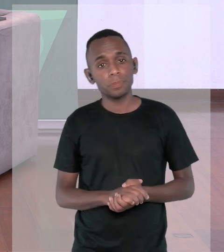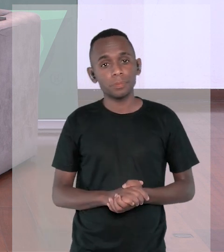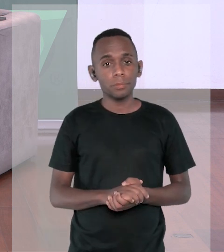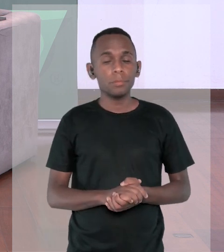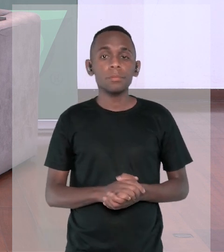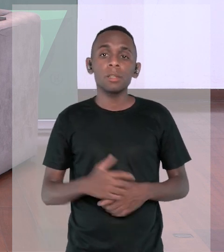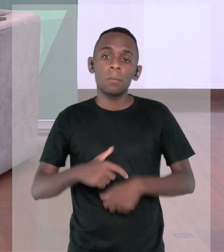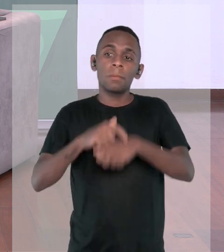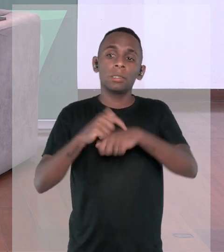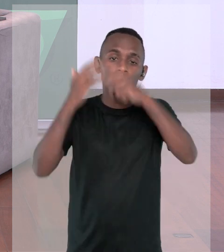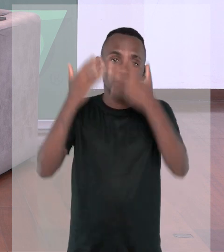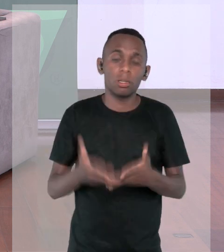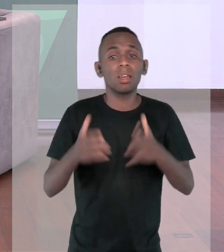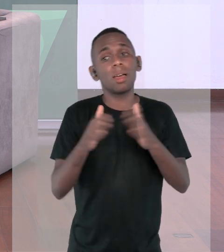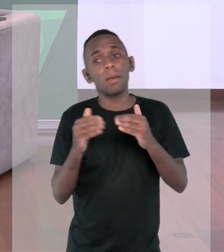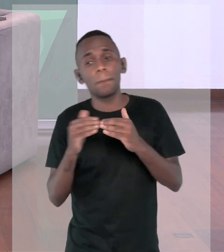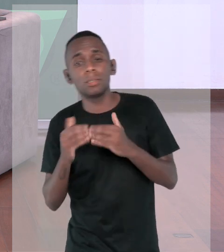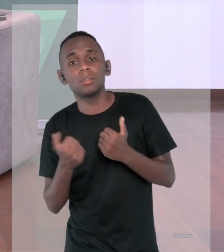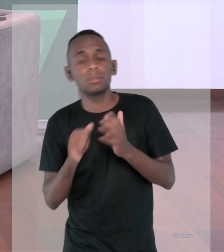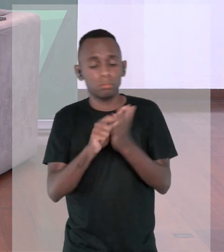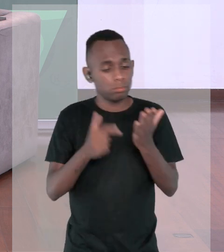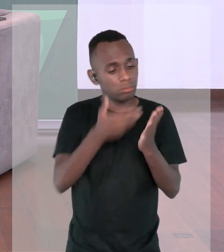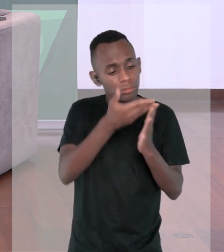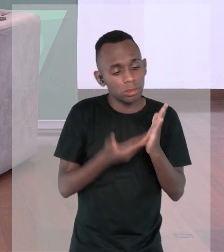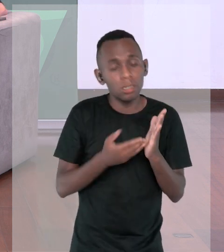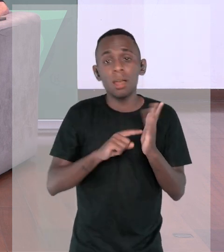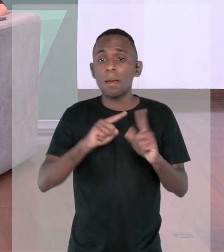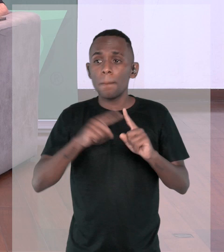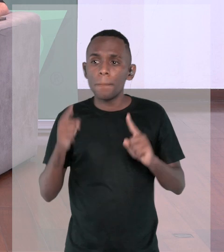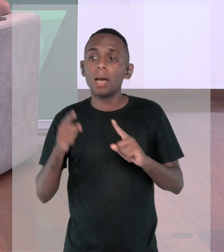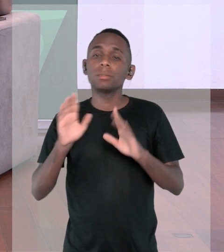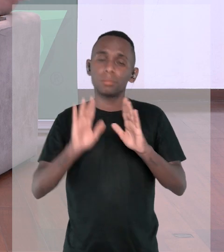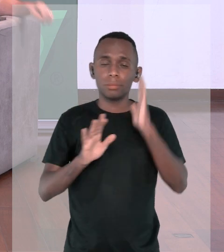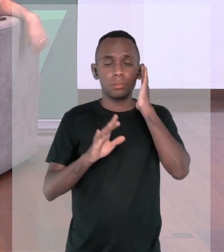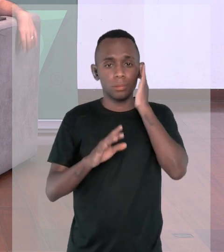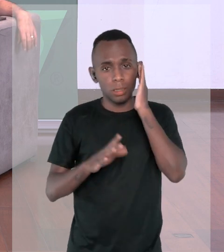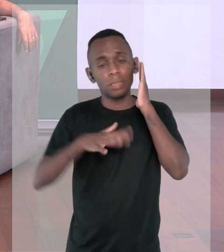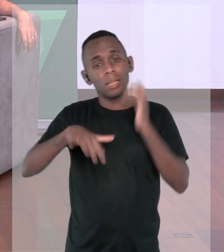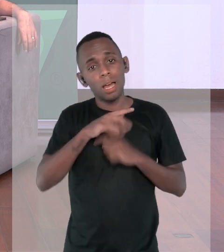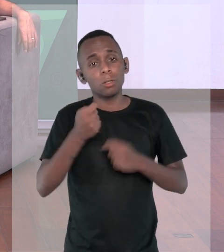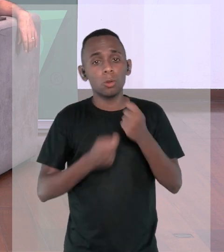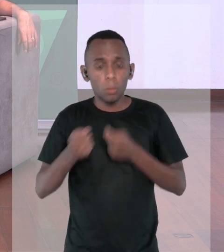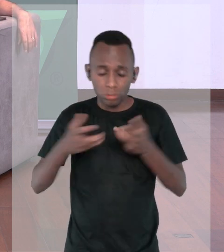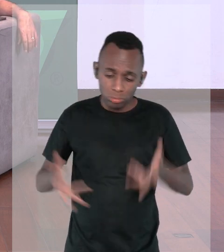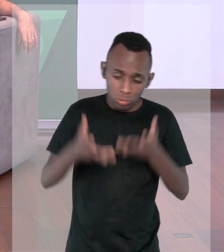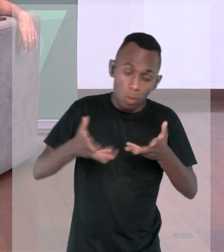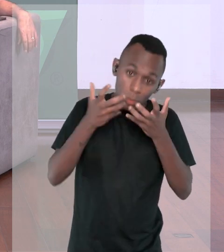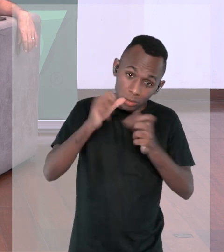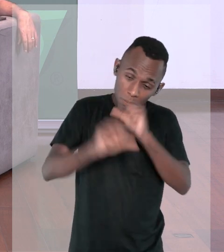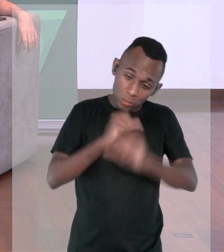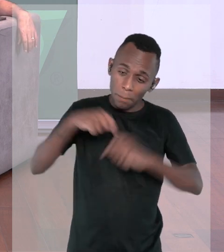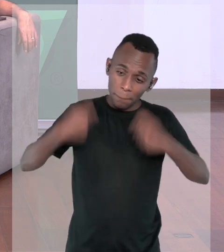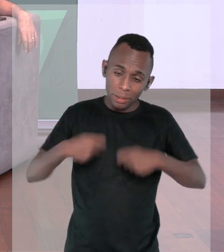quando chega pedindo jornalzinho. Mas a gente vai lá, ainda no processo comercial, e estimula